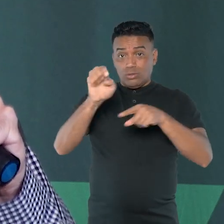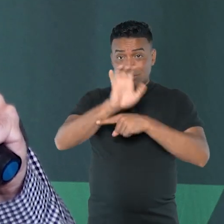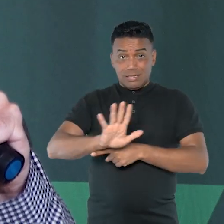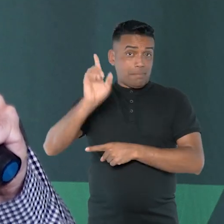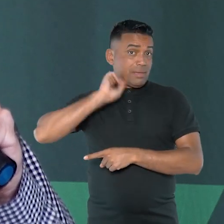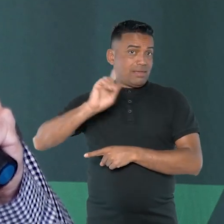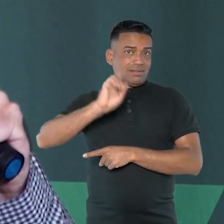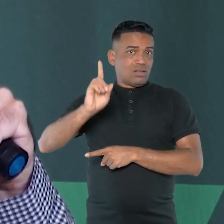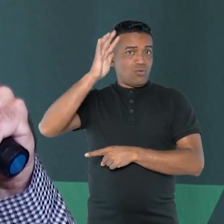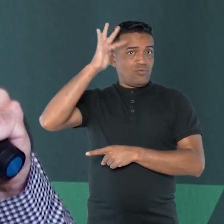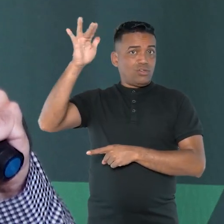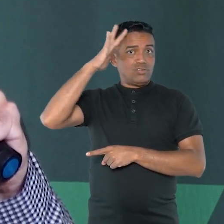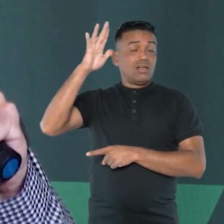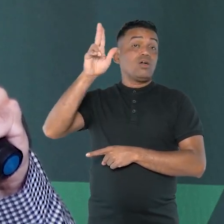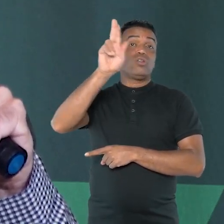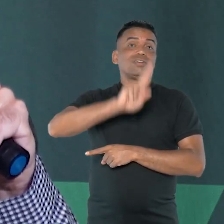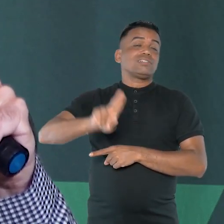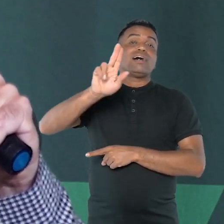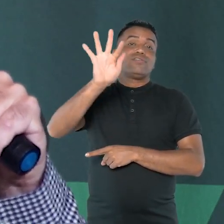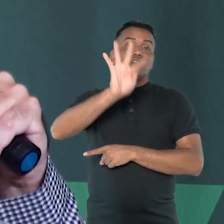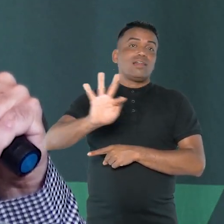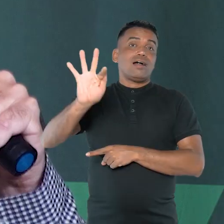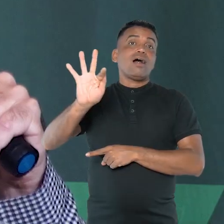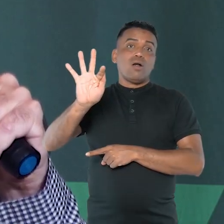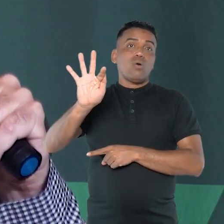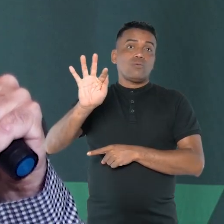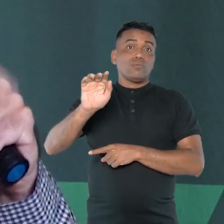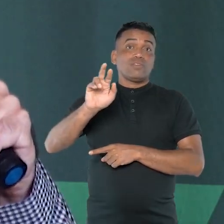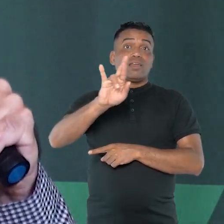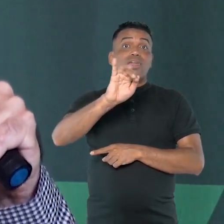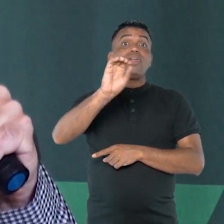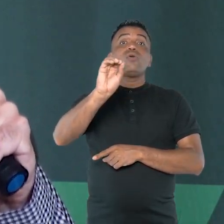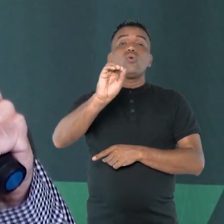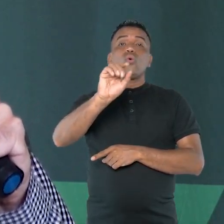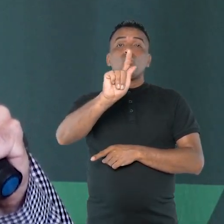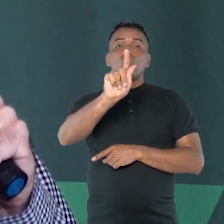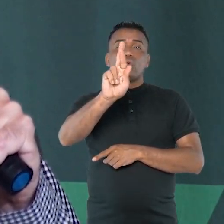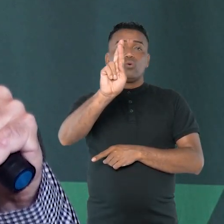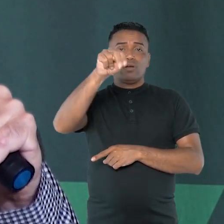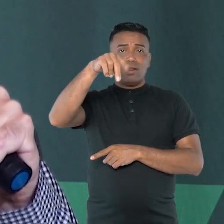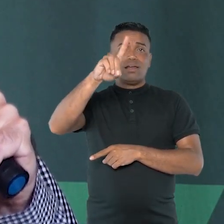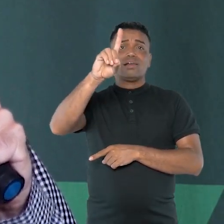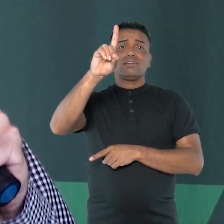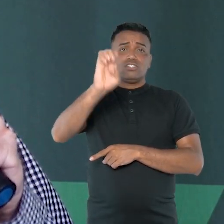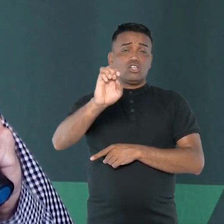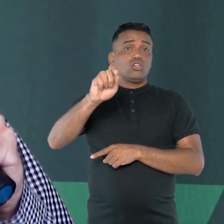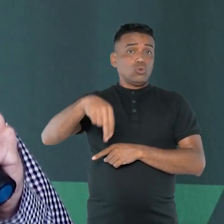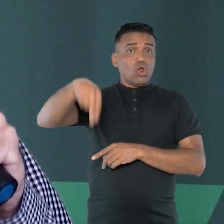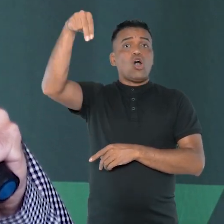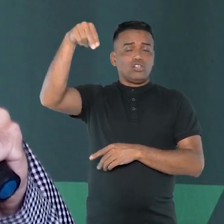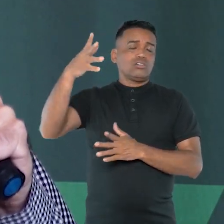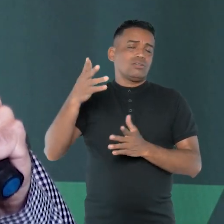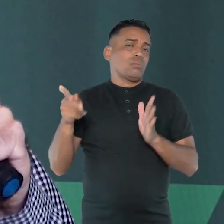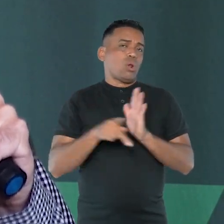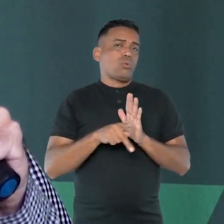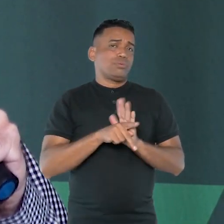professor de filosofia da Universidade Federal do Rio Grande do Norte, que era um grande especialista em literatura regional, uma vez que regionalista, né, como se dizia na época, que uma